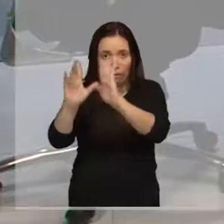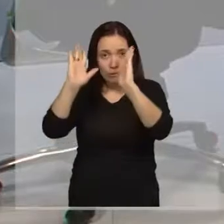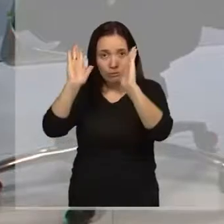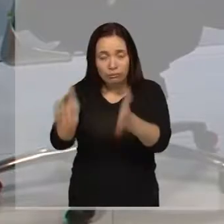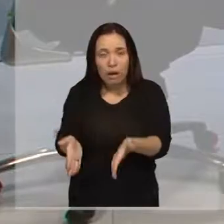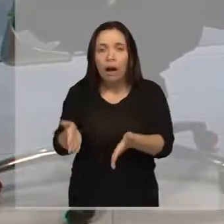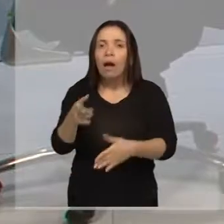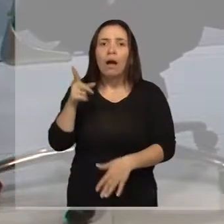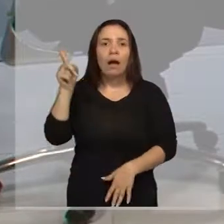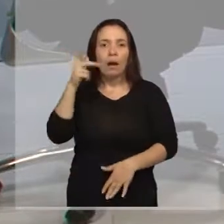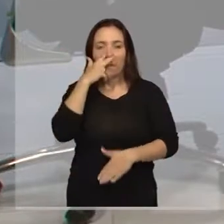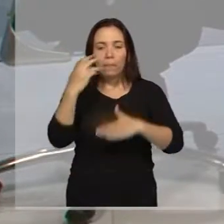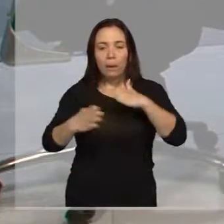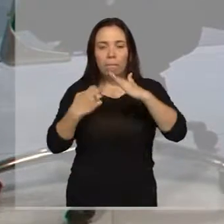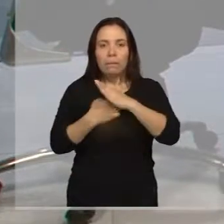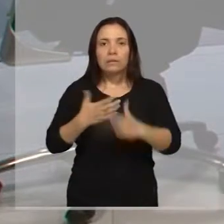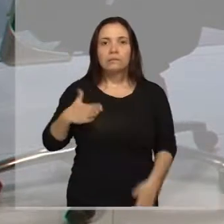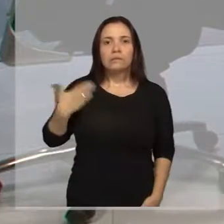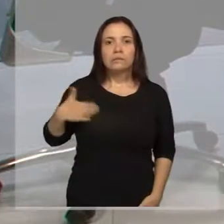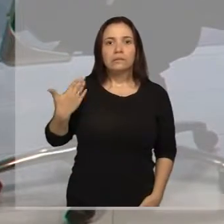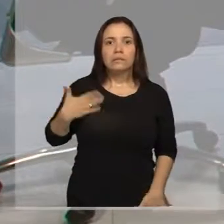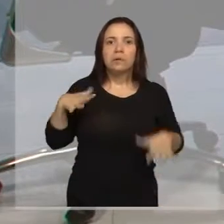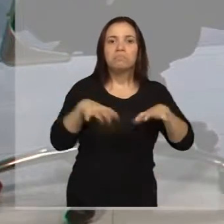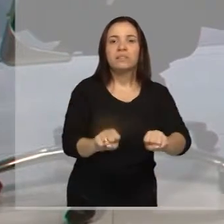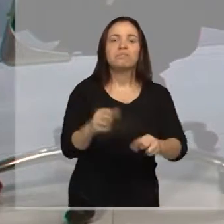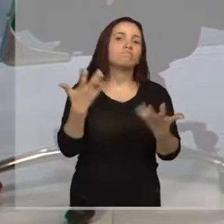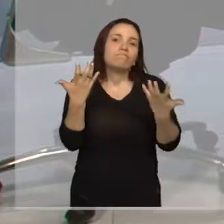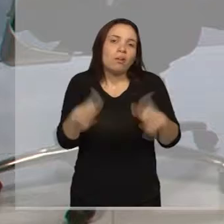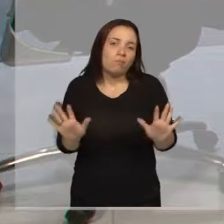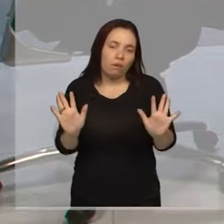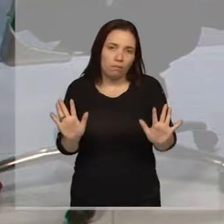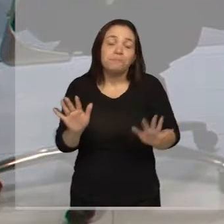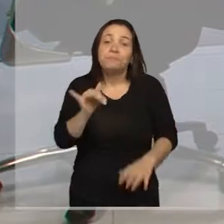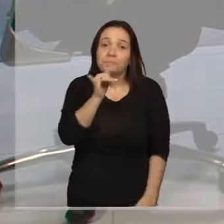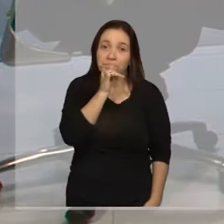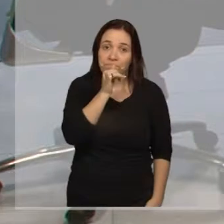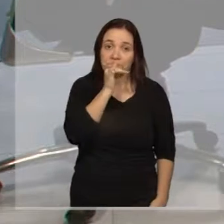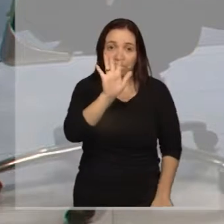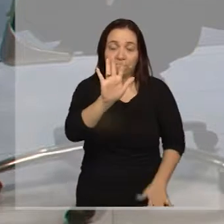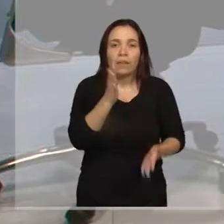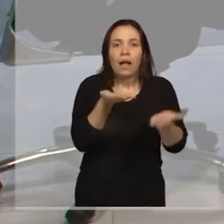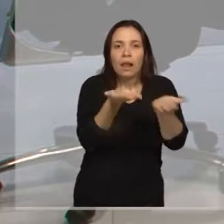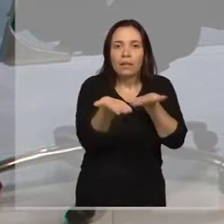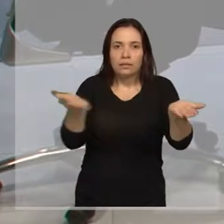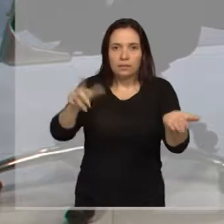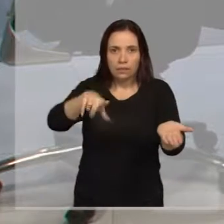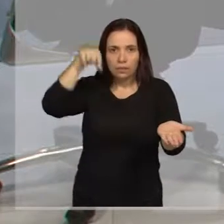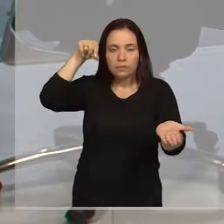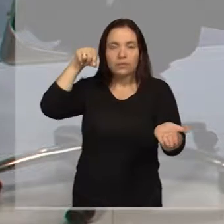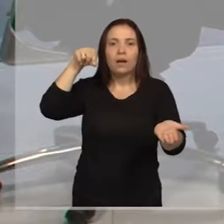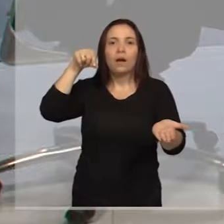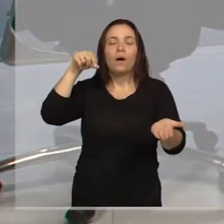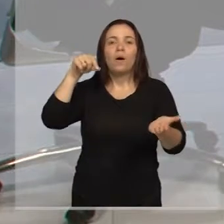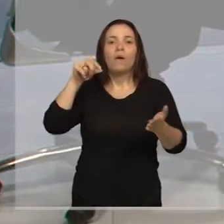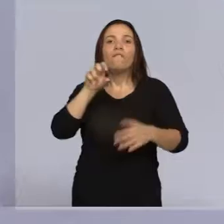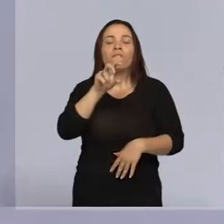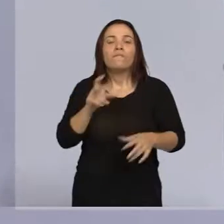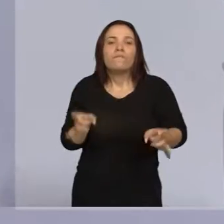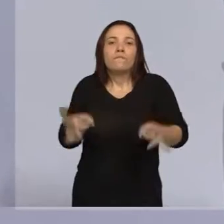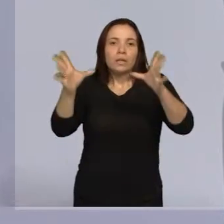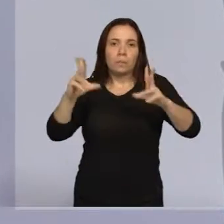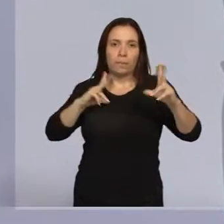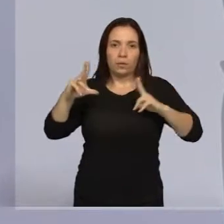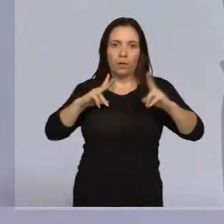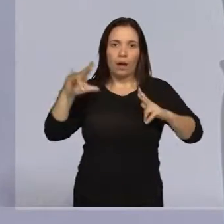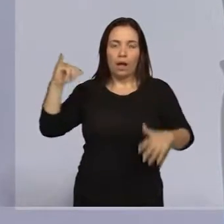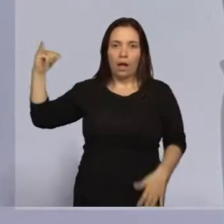ela gera insegurança. Eu fico imaginando aqui uma grande licitação, por exemplo, para a privatização de aeroportos. E